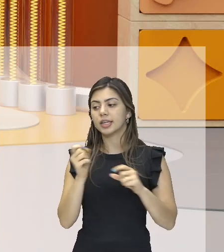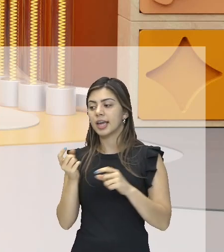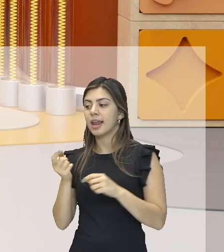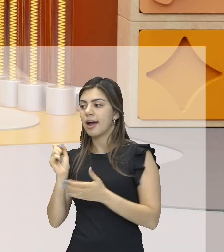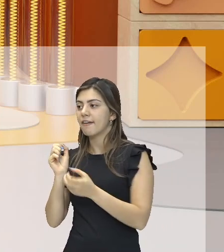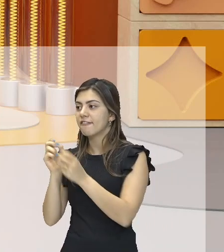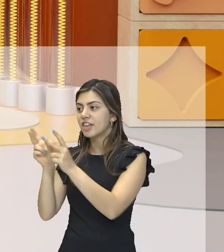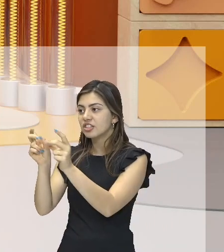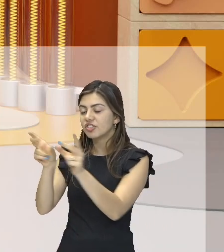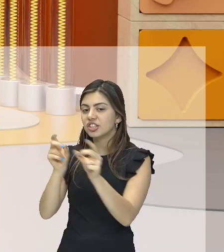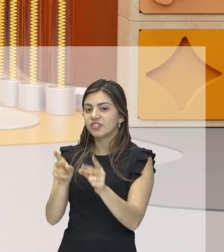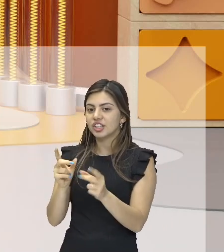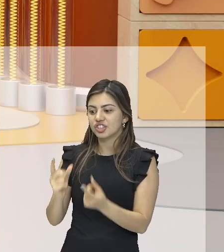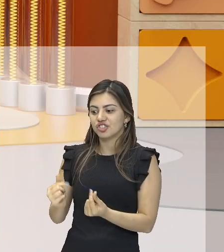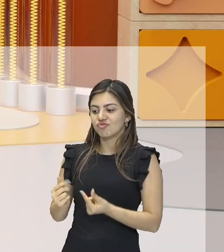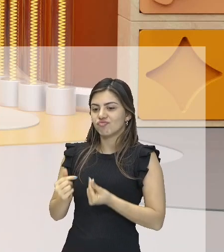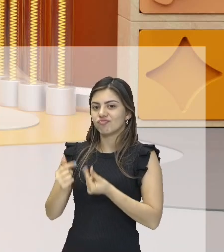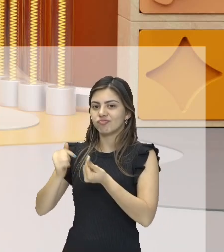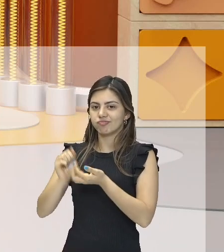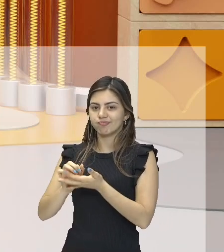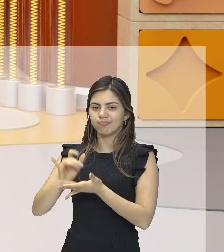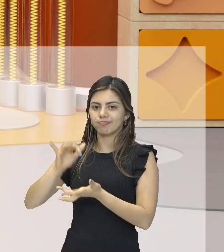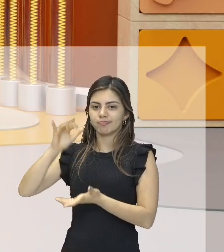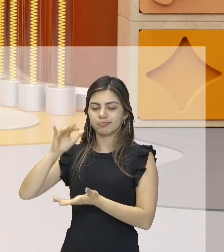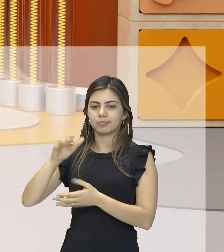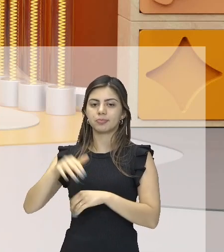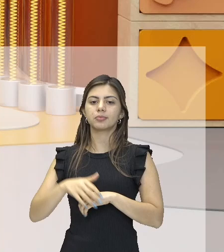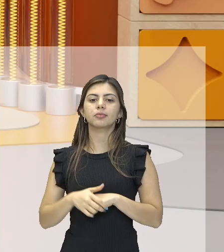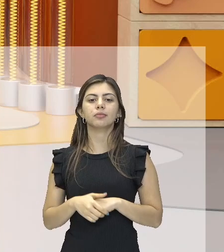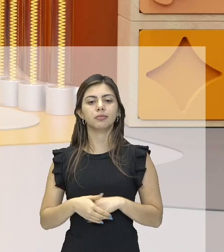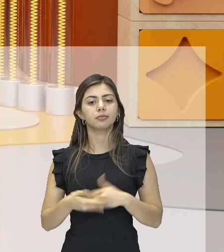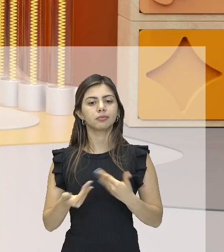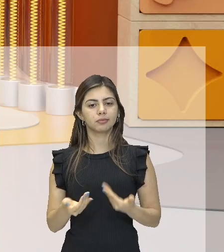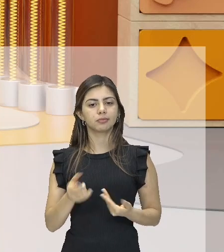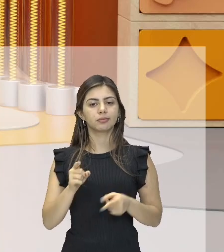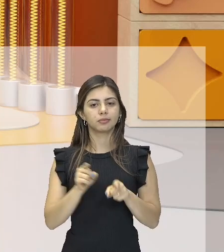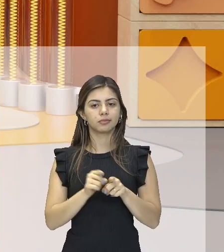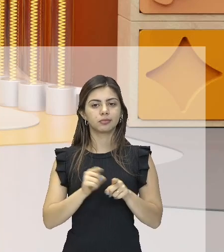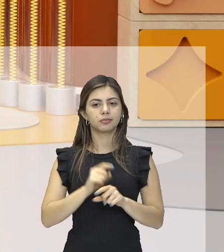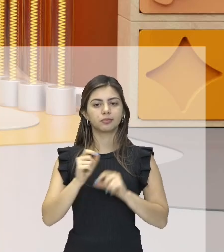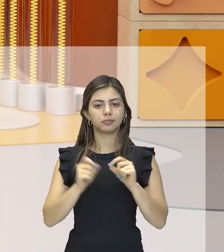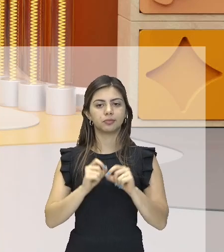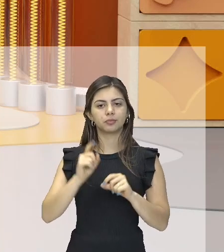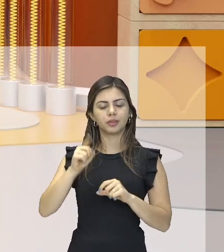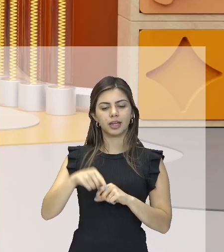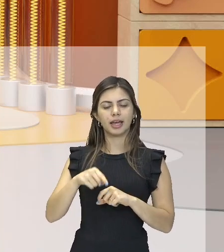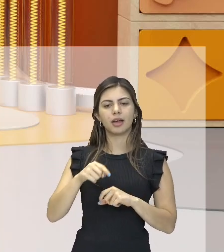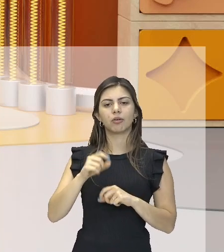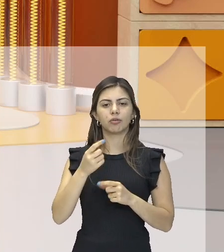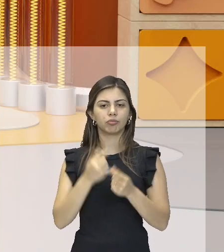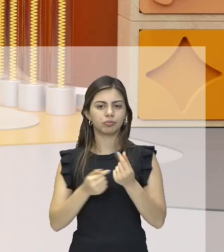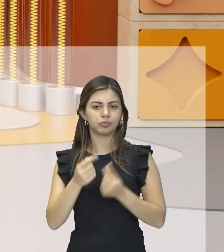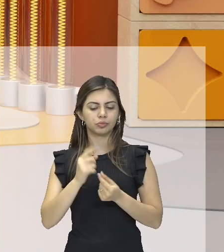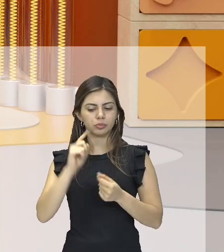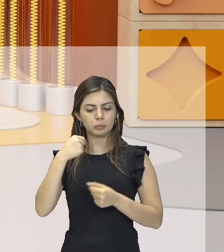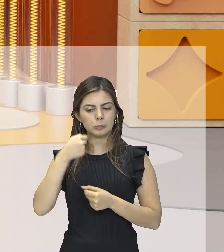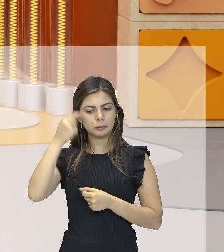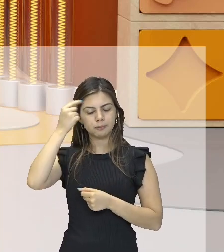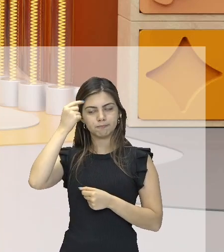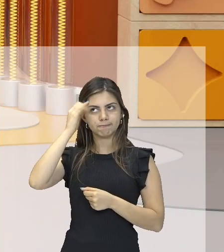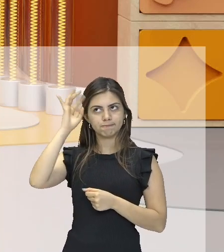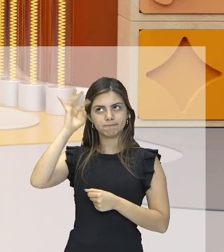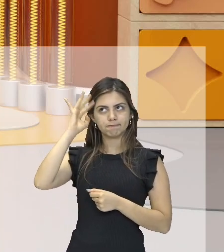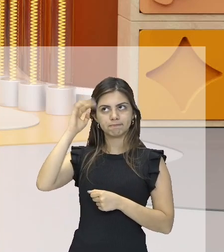dinheiro. Isso vai ser também aplicado para o protecionismo e o racionalismo econômico. Eu preciso pensar.